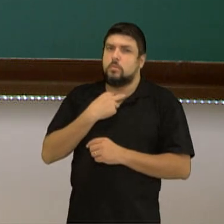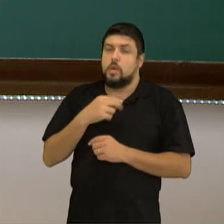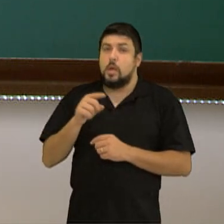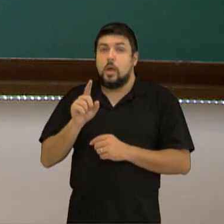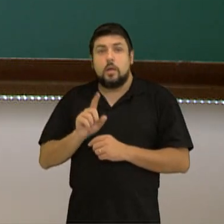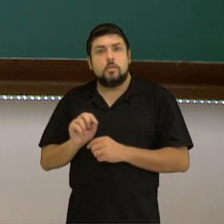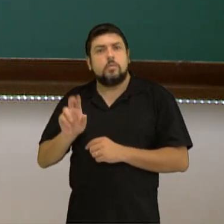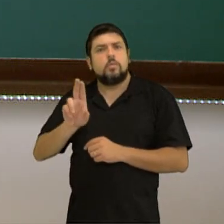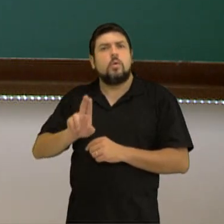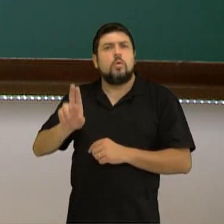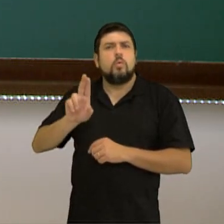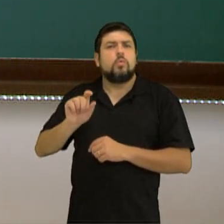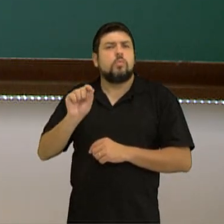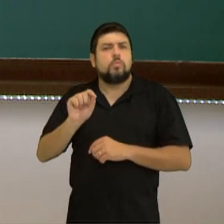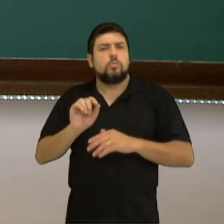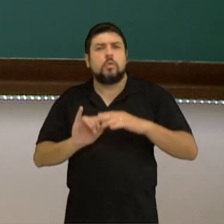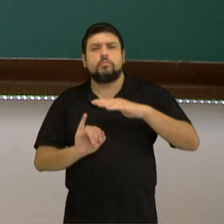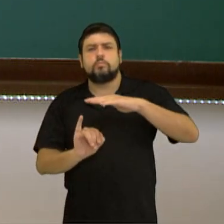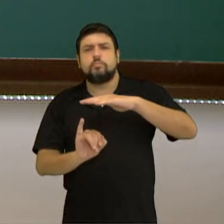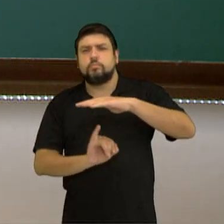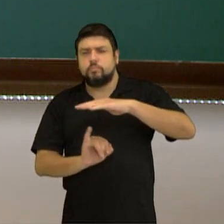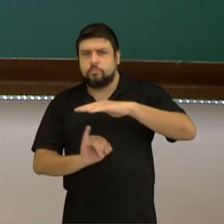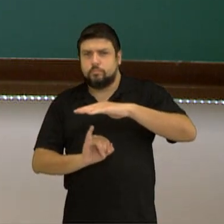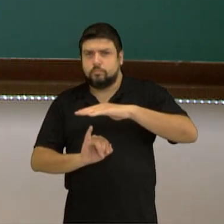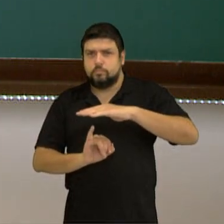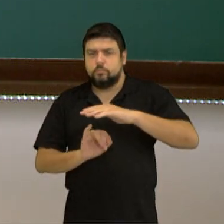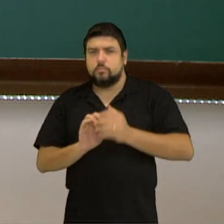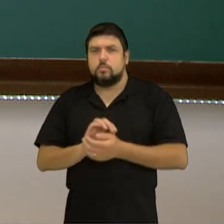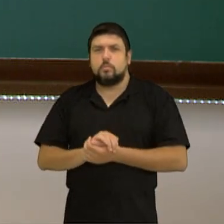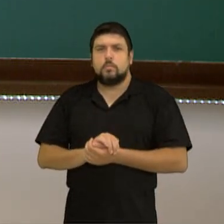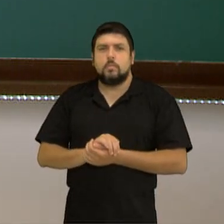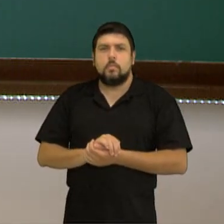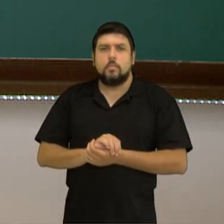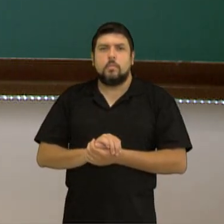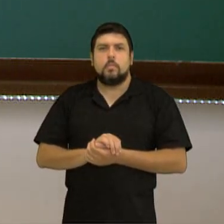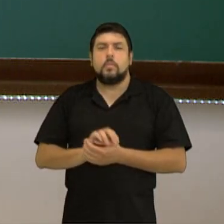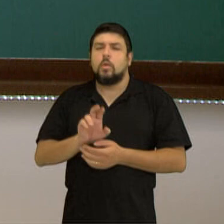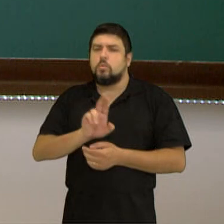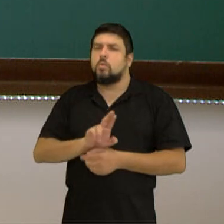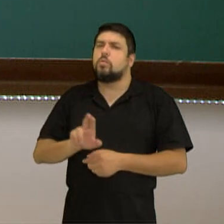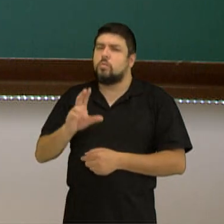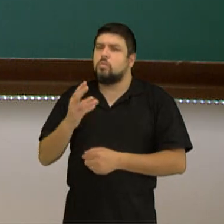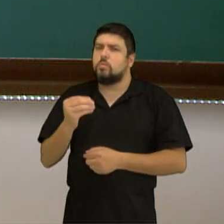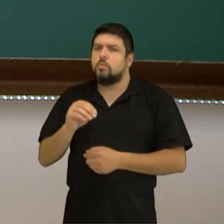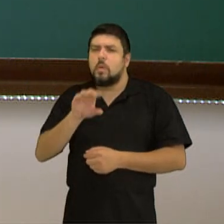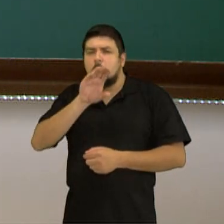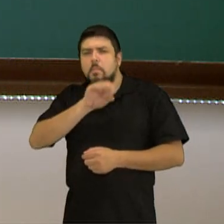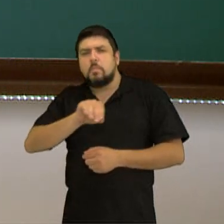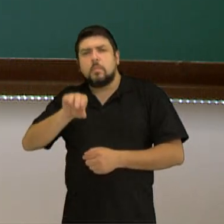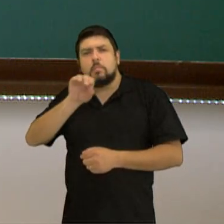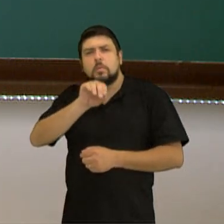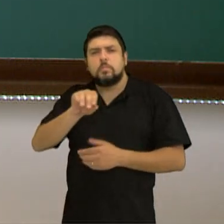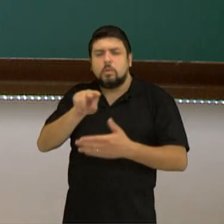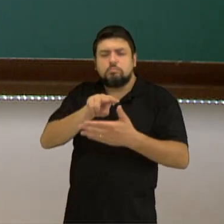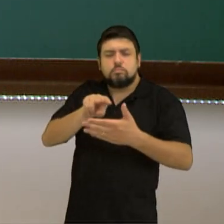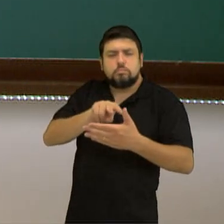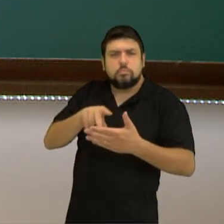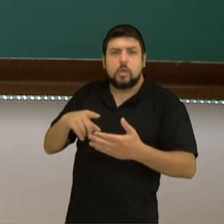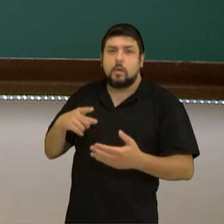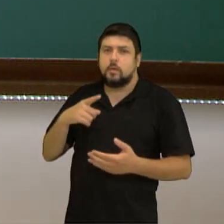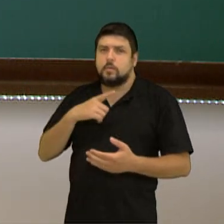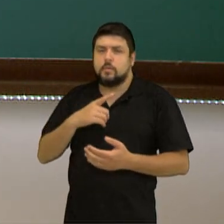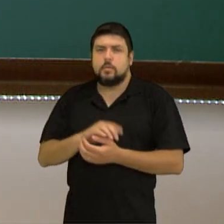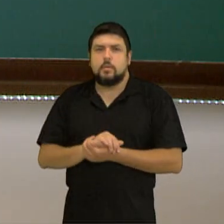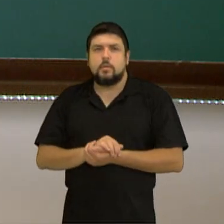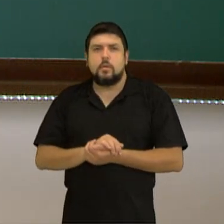O nativo falante de língua inglesa, ele usa bastante, tá? Então é importante a gente começar a se familiarizar. Então o que você tem que ter em mente?